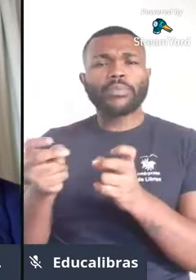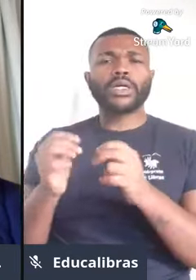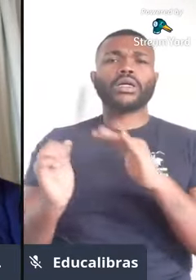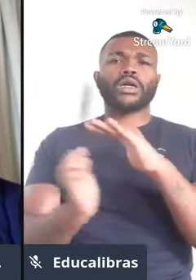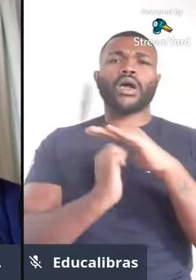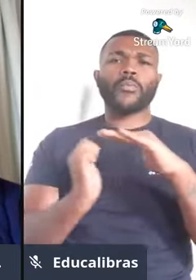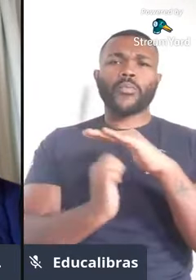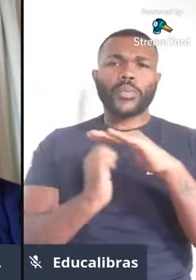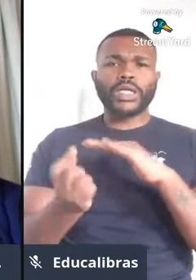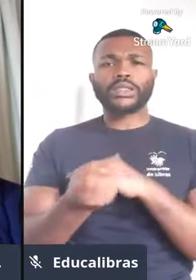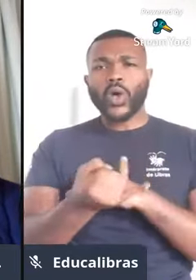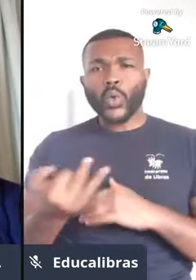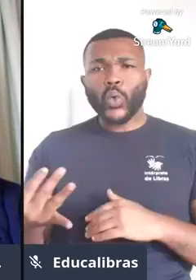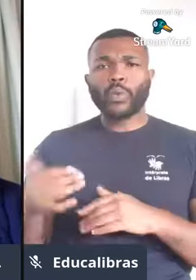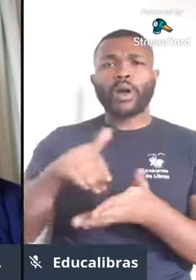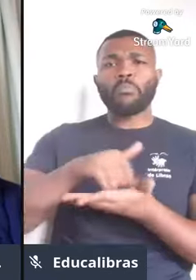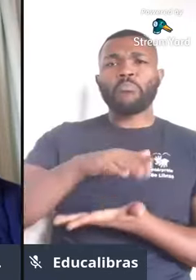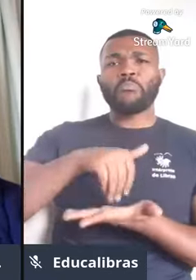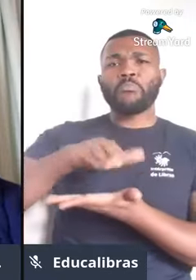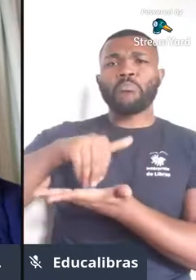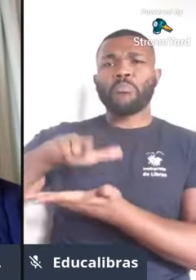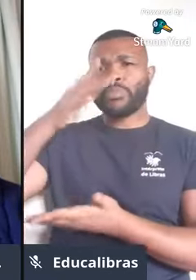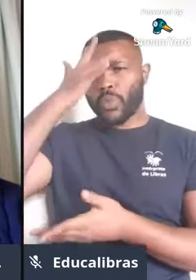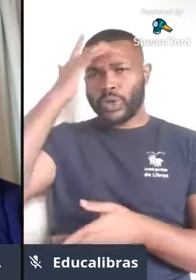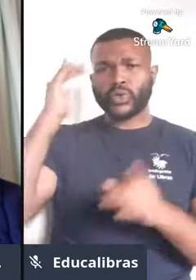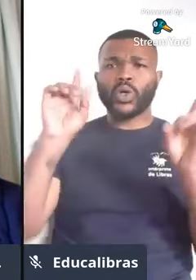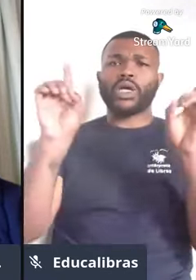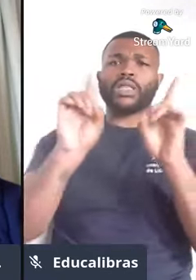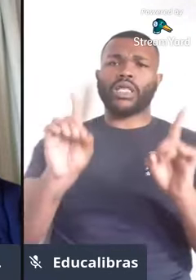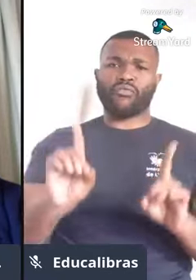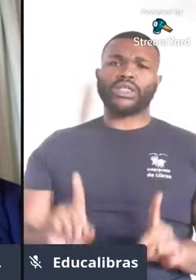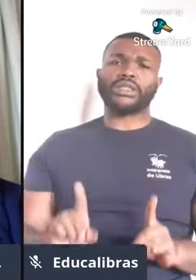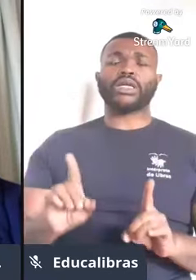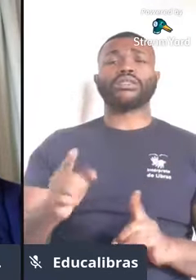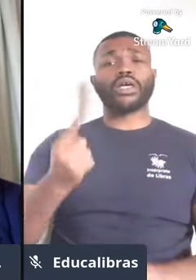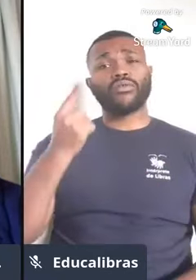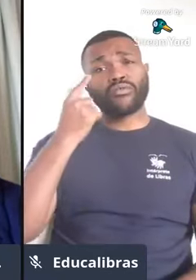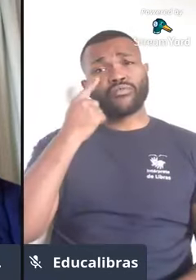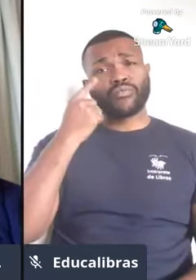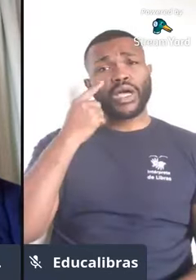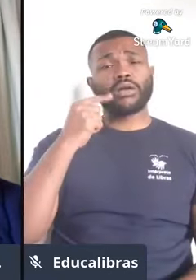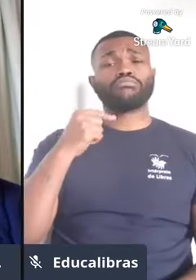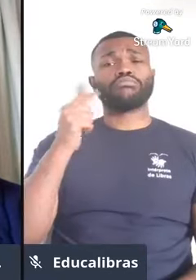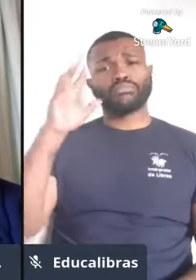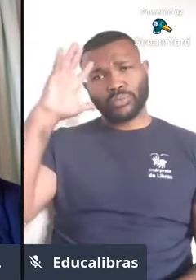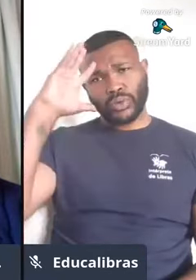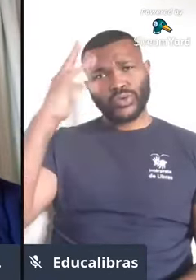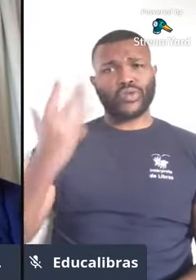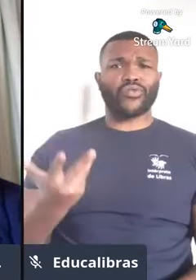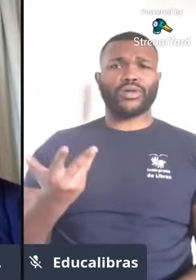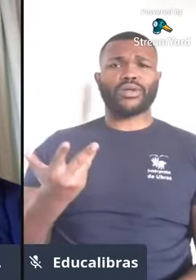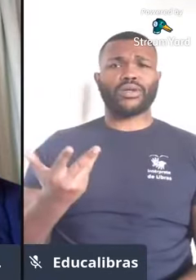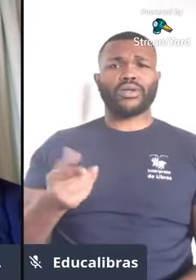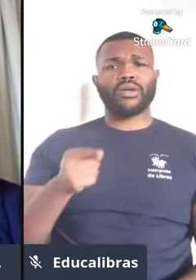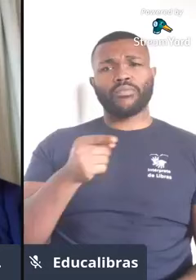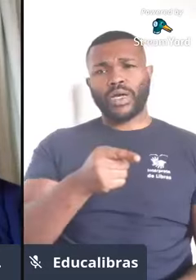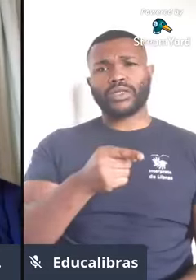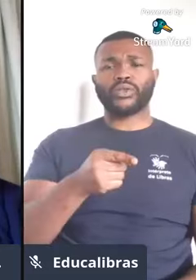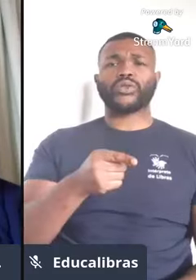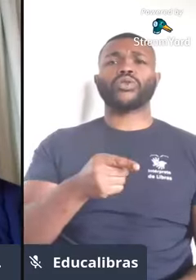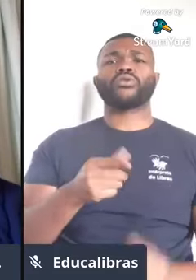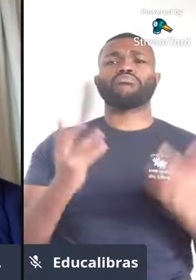eventualmente, demitido os trabalhadores com deficiência e tomaremos as providências devidas para que isso não passe de maneira impune. Parabéns